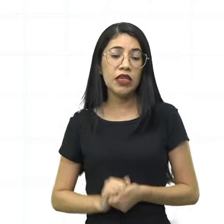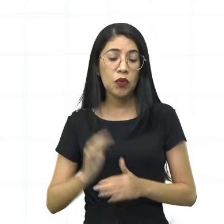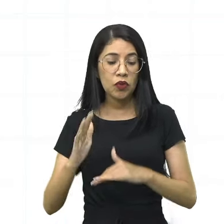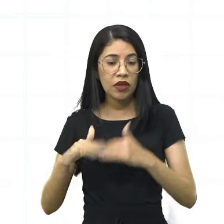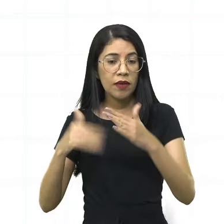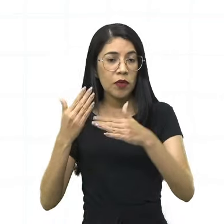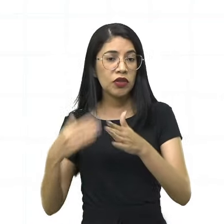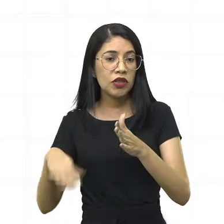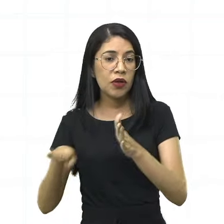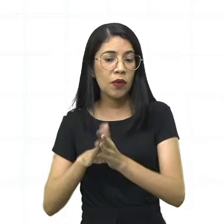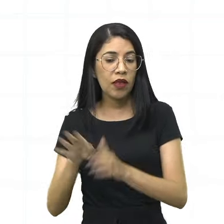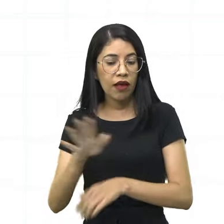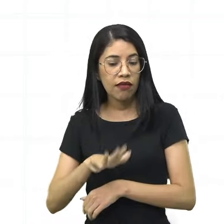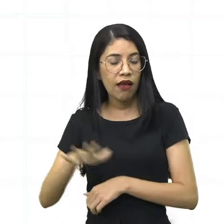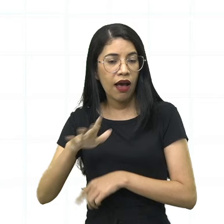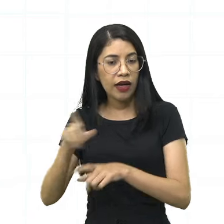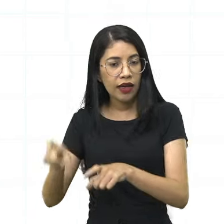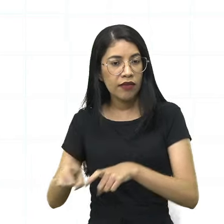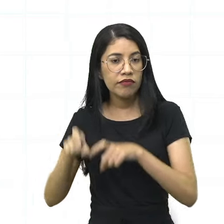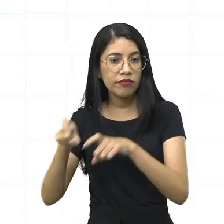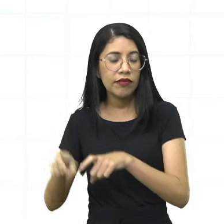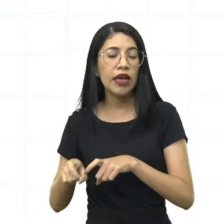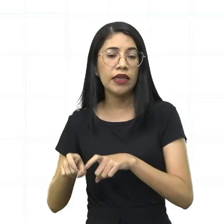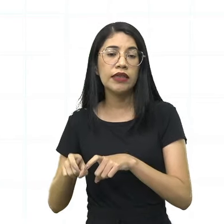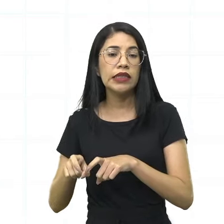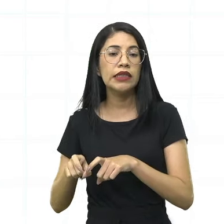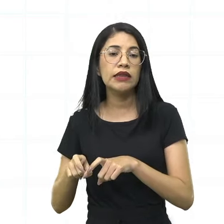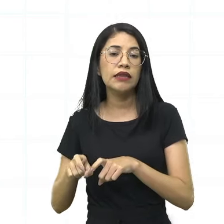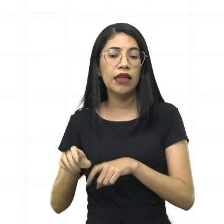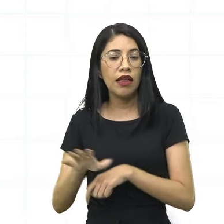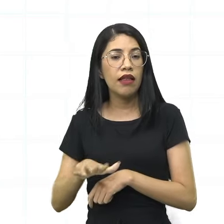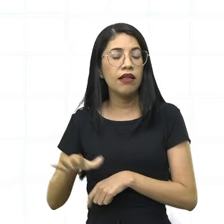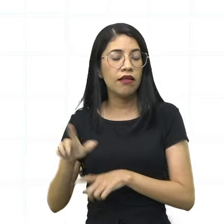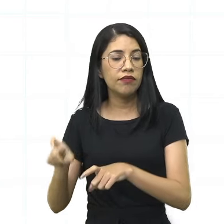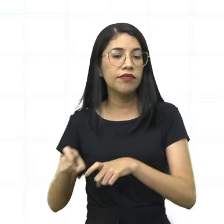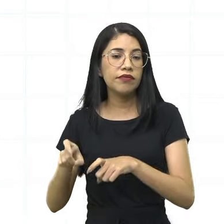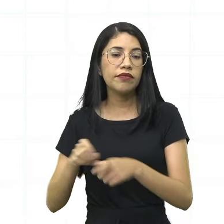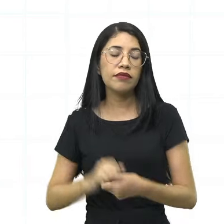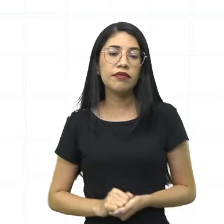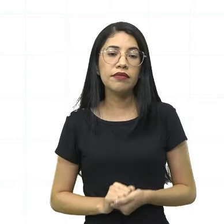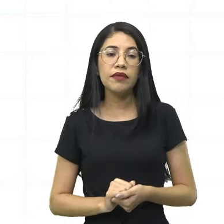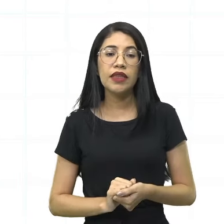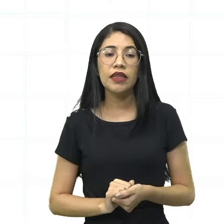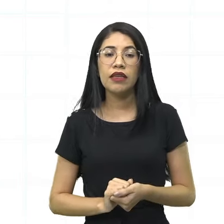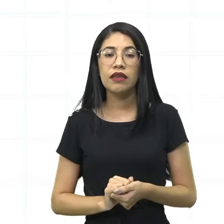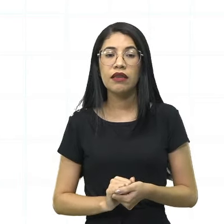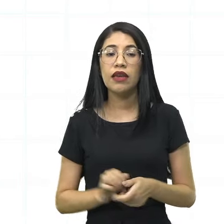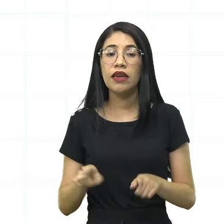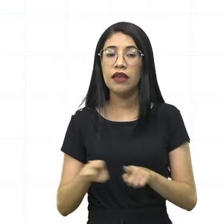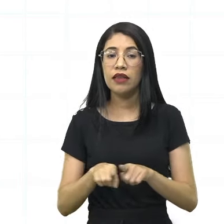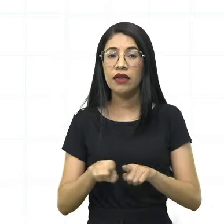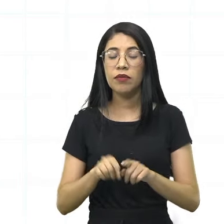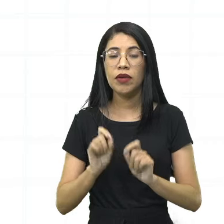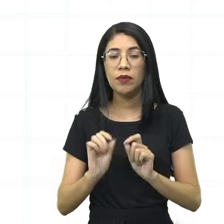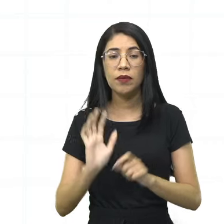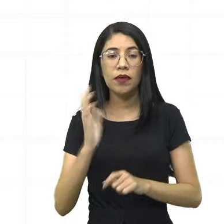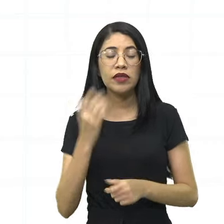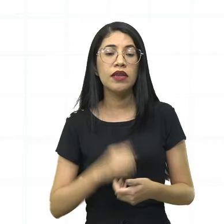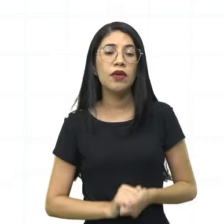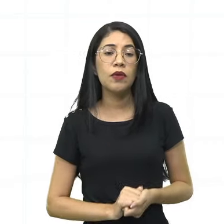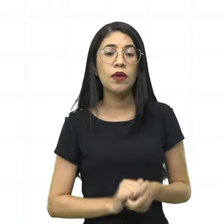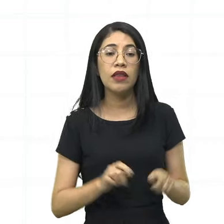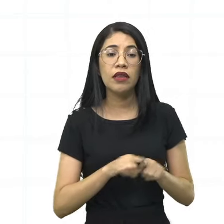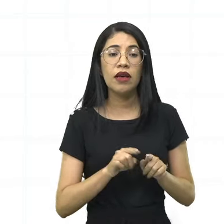chegou tanto, né, que até no campo, no caso, né, que até os